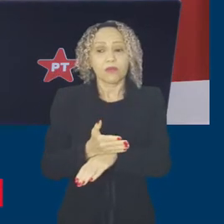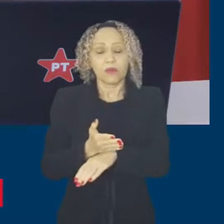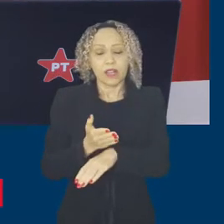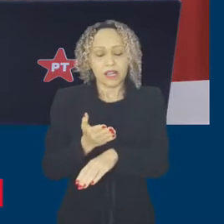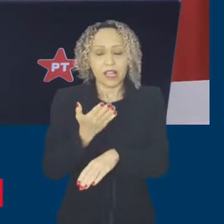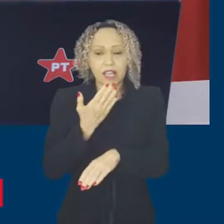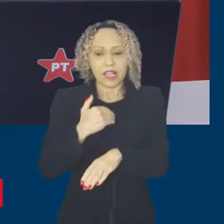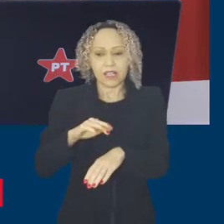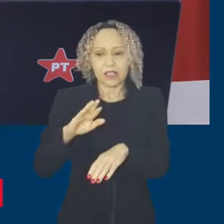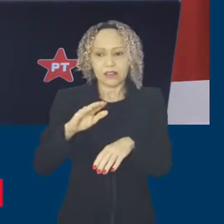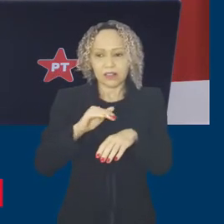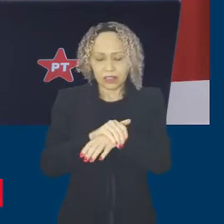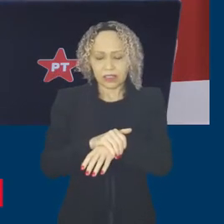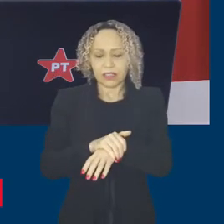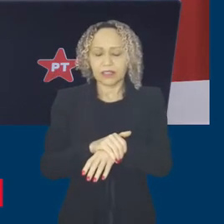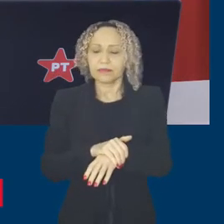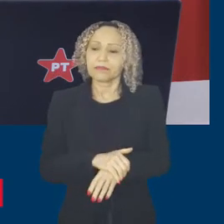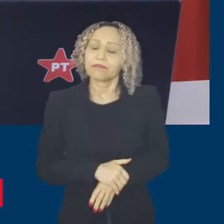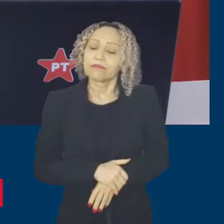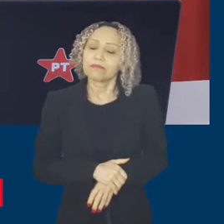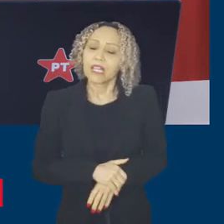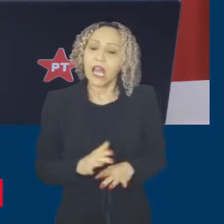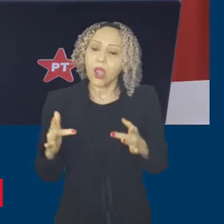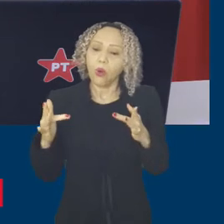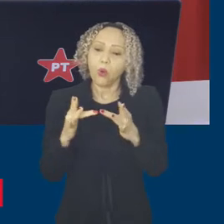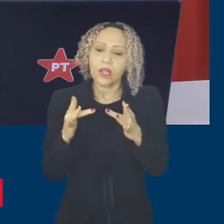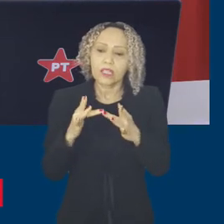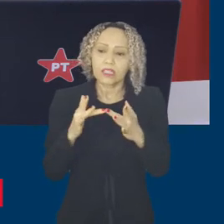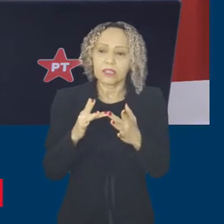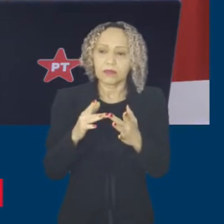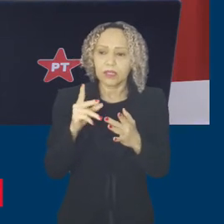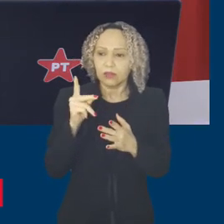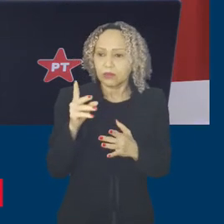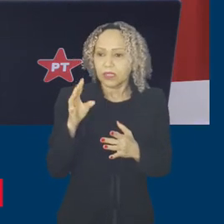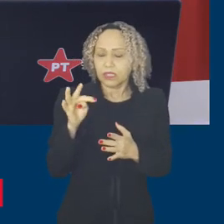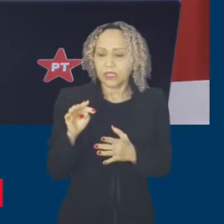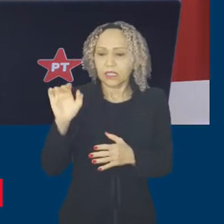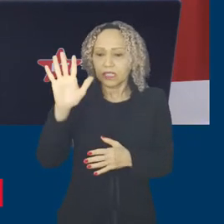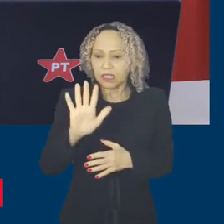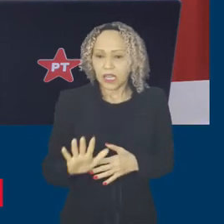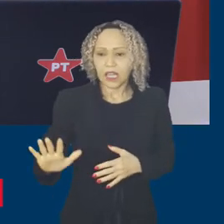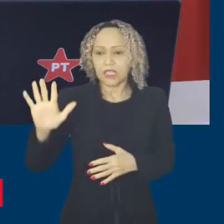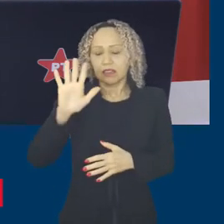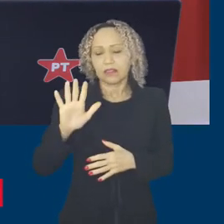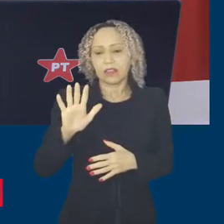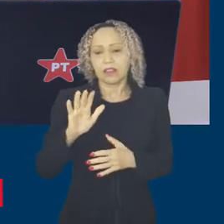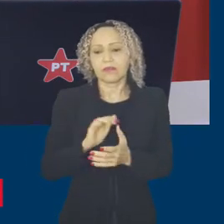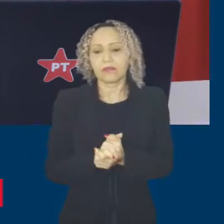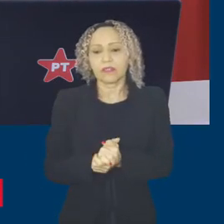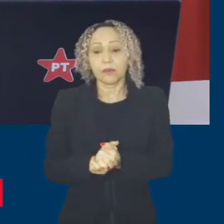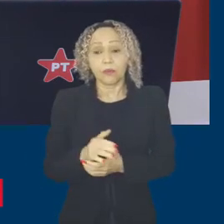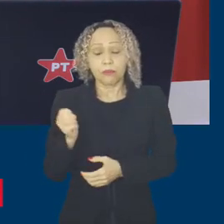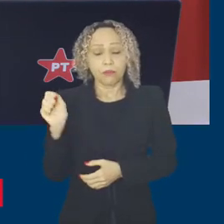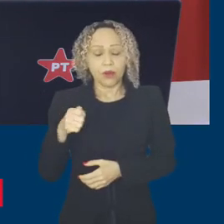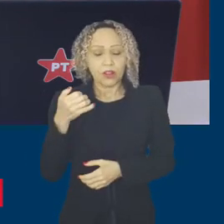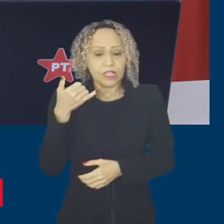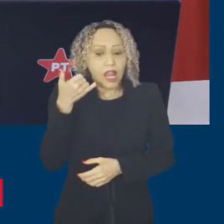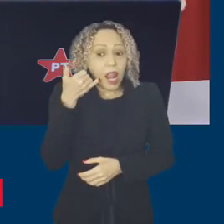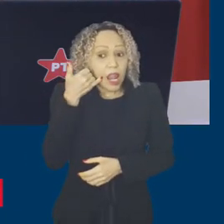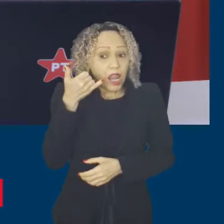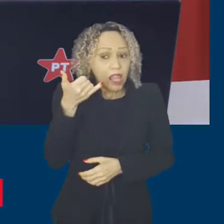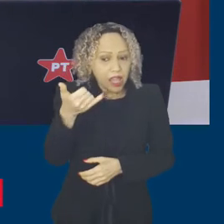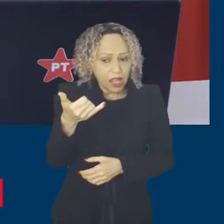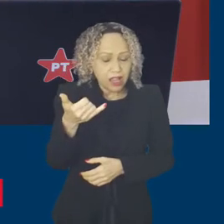gente, do PT Nacional. Então, você também pode telefonar nesse número e pedir o redirecionamento ali para a Secretaria de